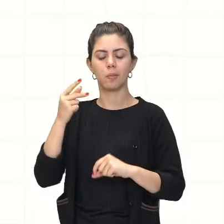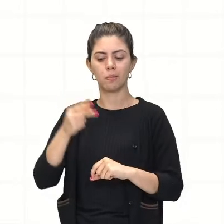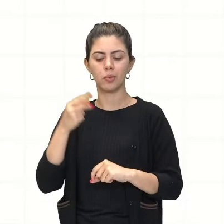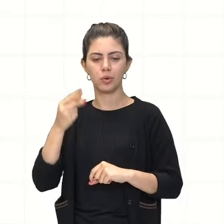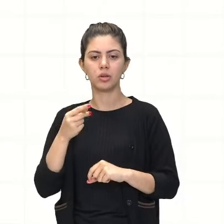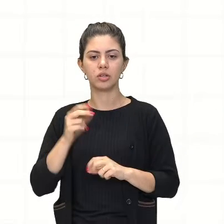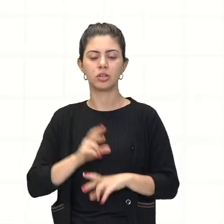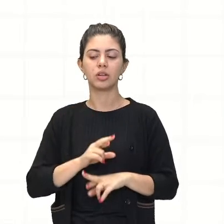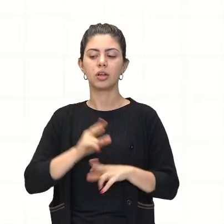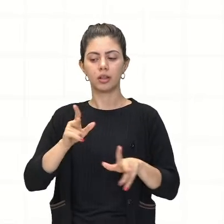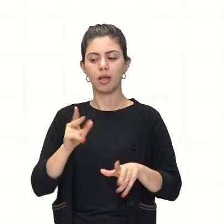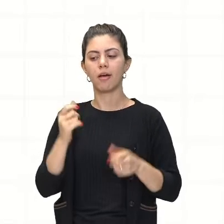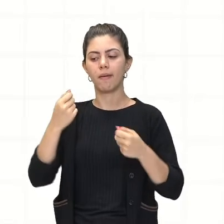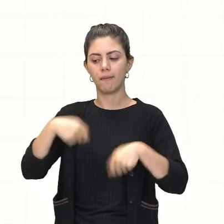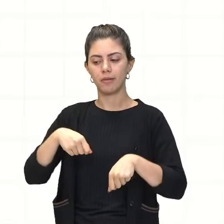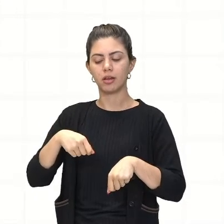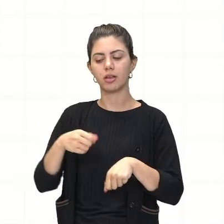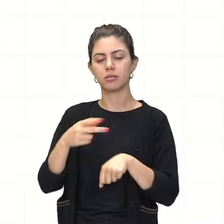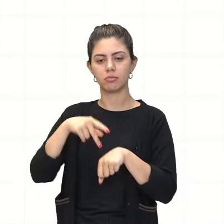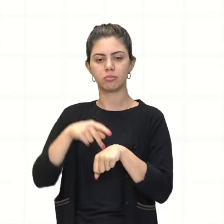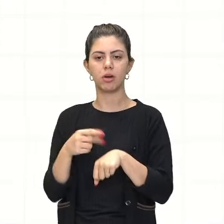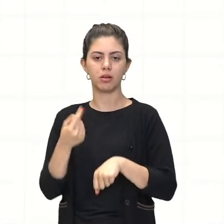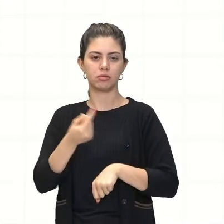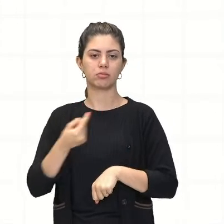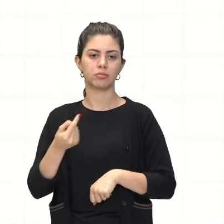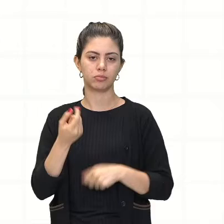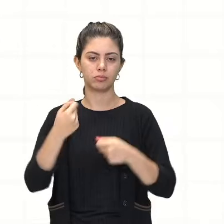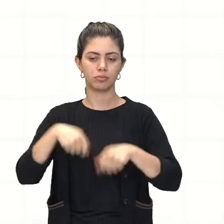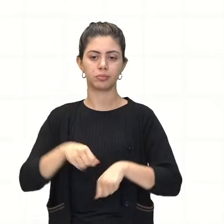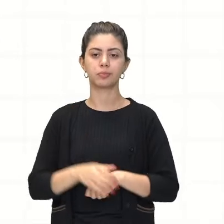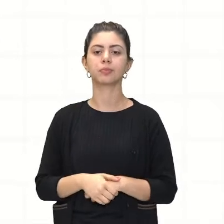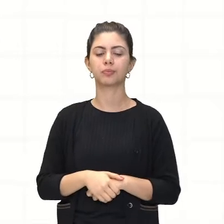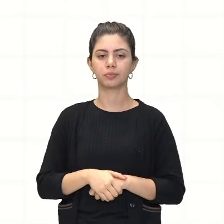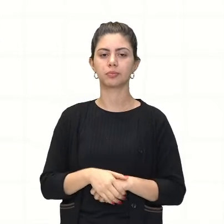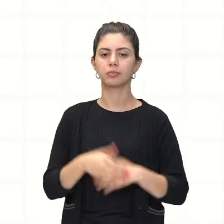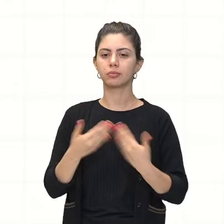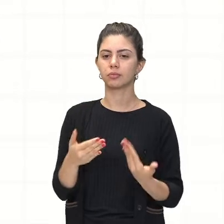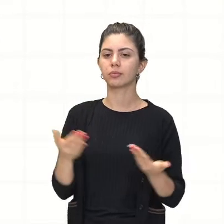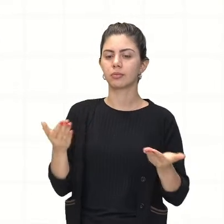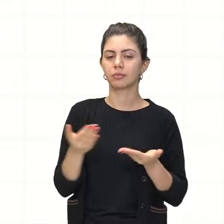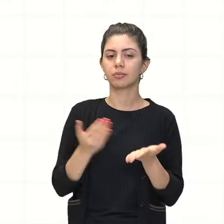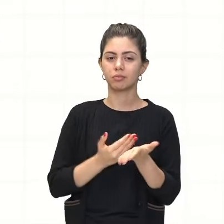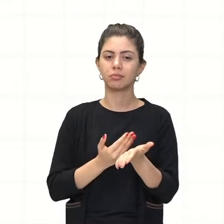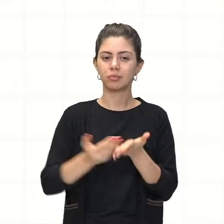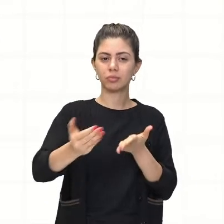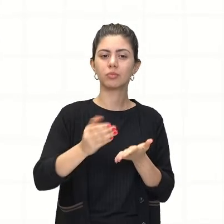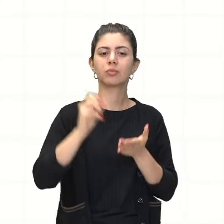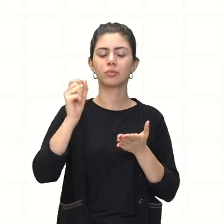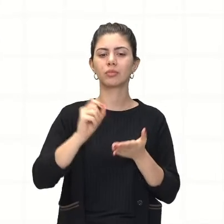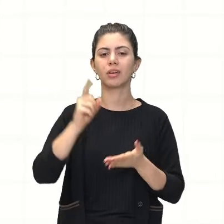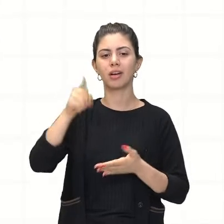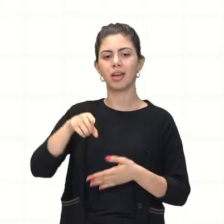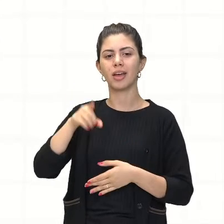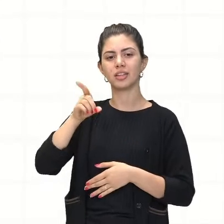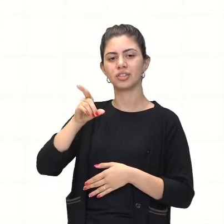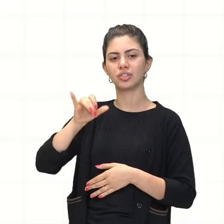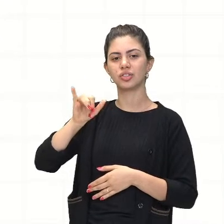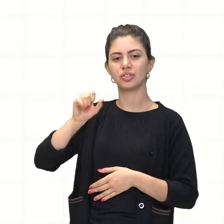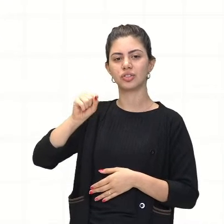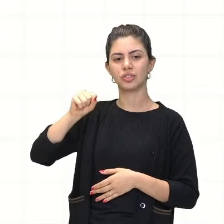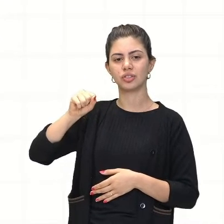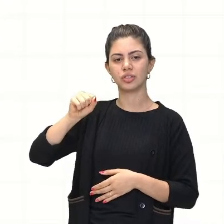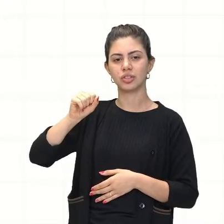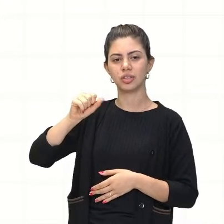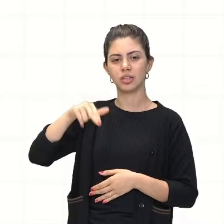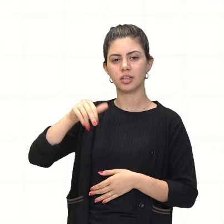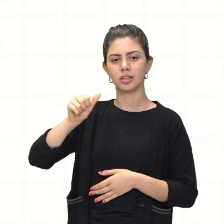e independente. E a gente tem início, assim, a dinastia de Borgonha, ou